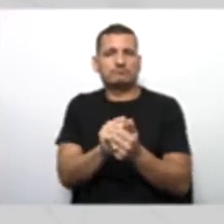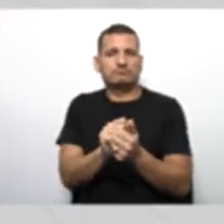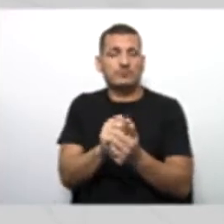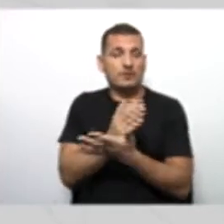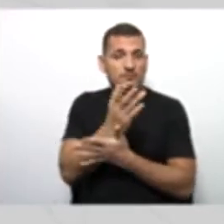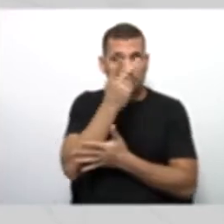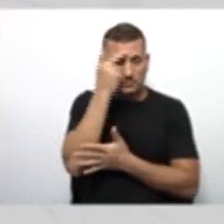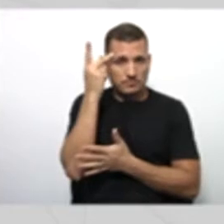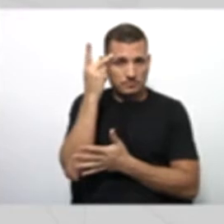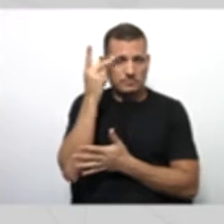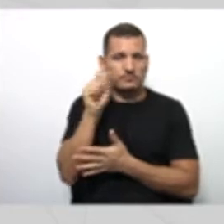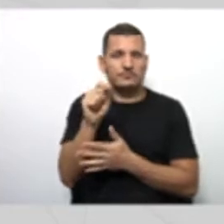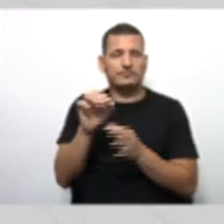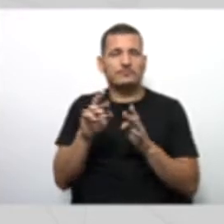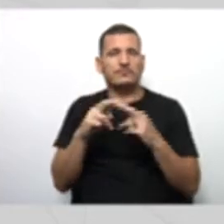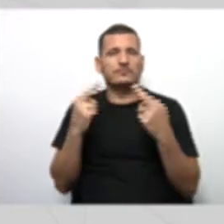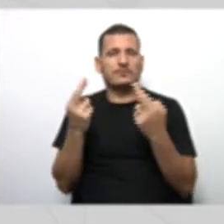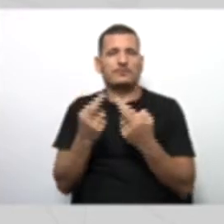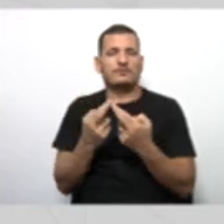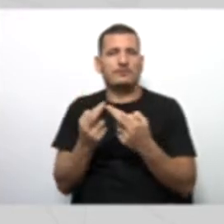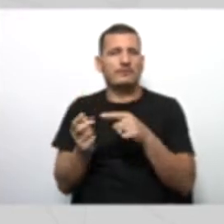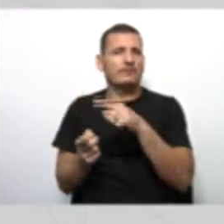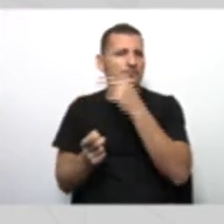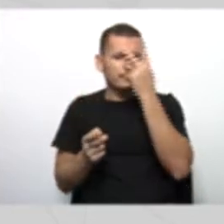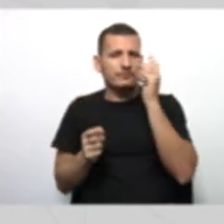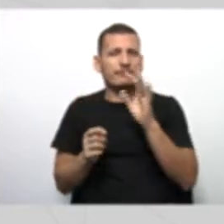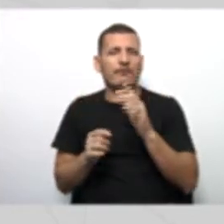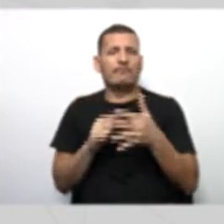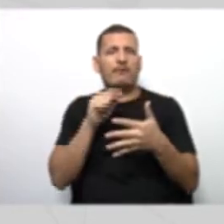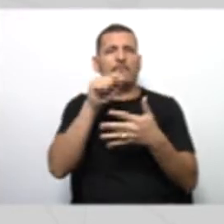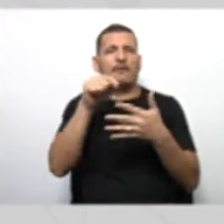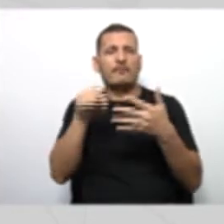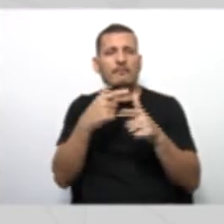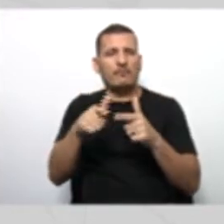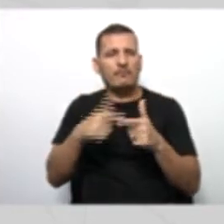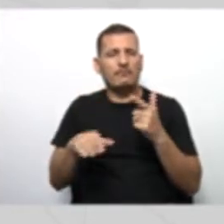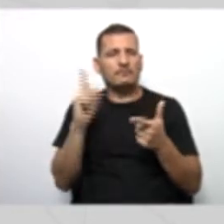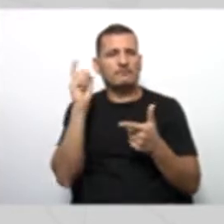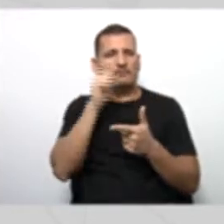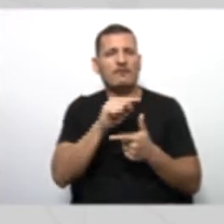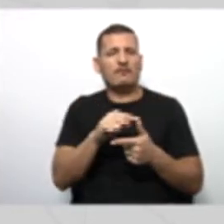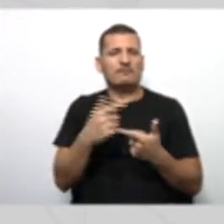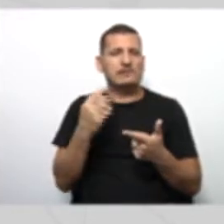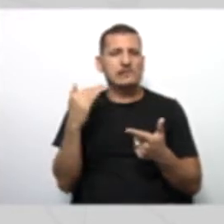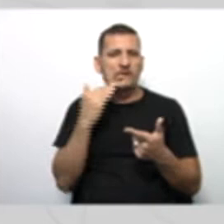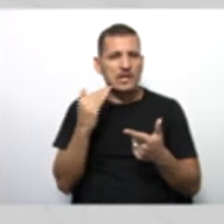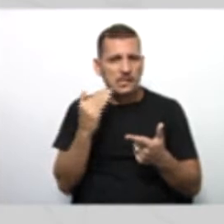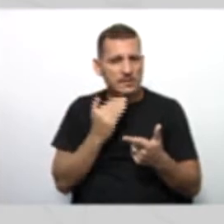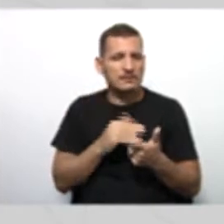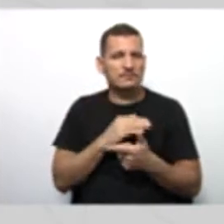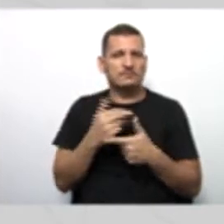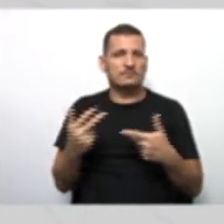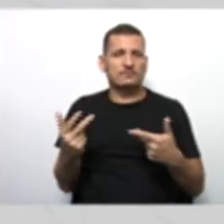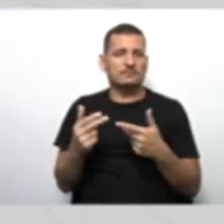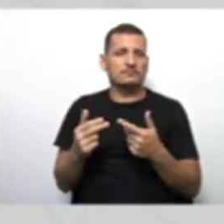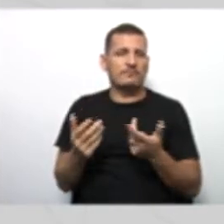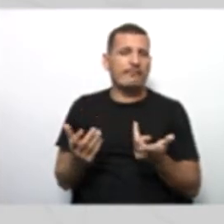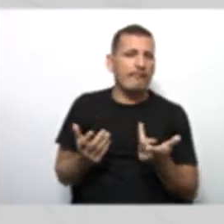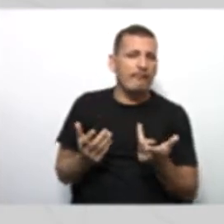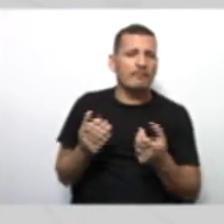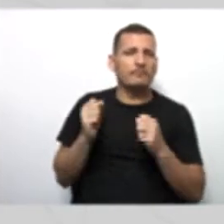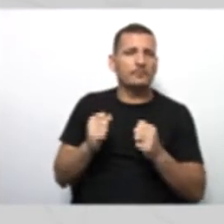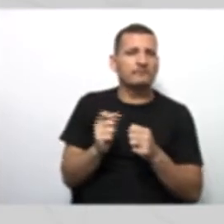reunião de trabalho, aí aquela pessoa só aponta problemas, dificuldades, defeitos. Nós poderíamos fazer